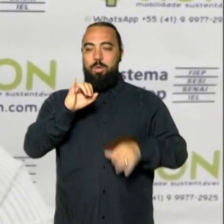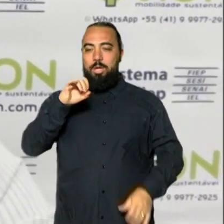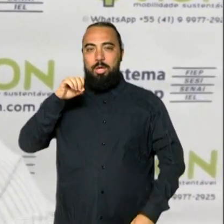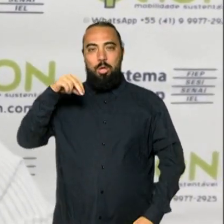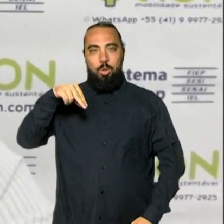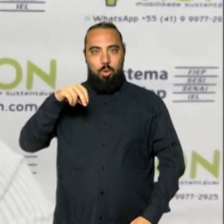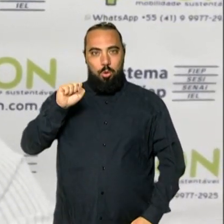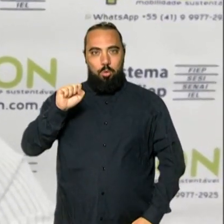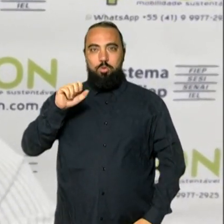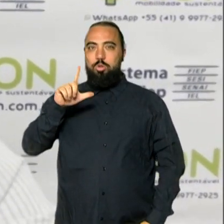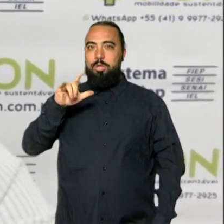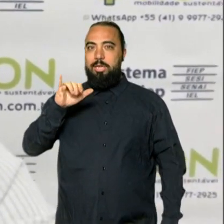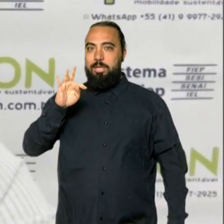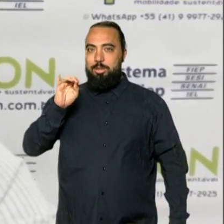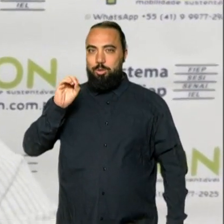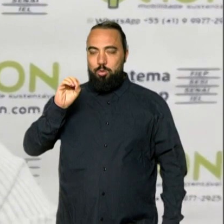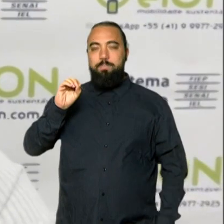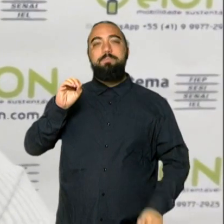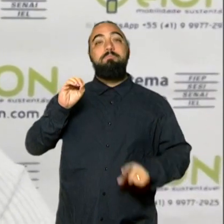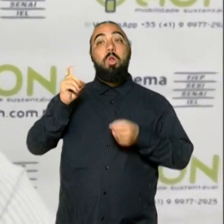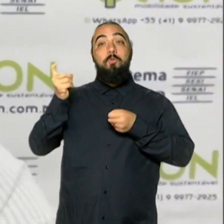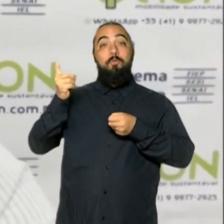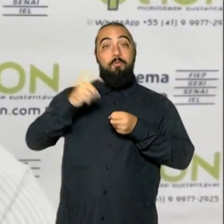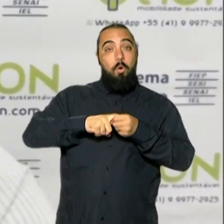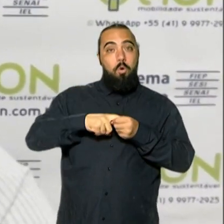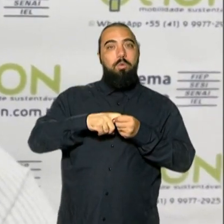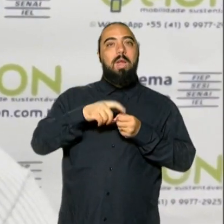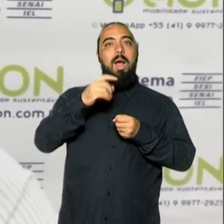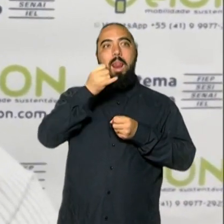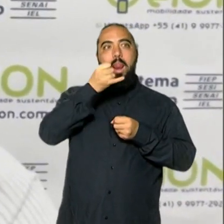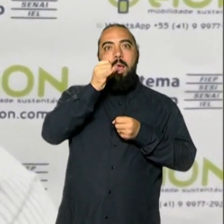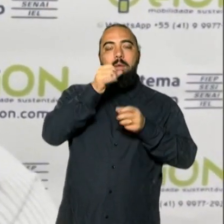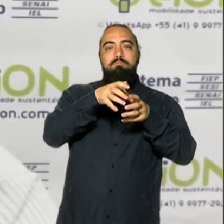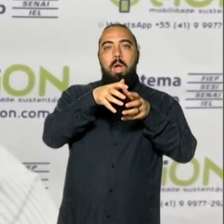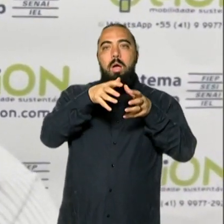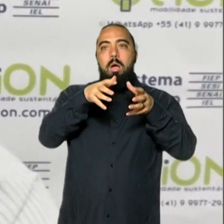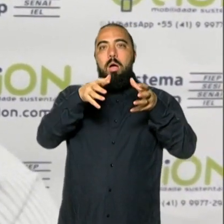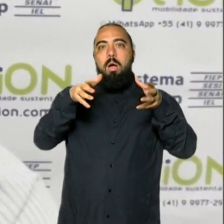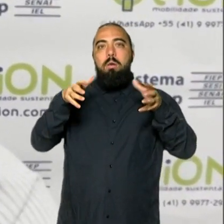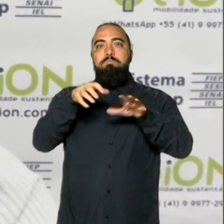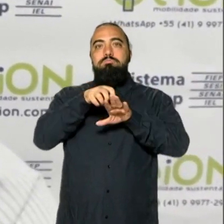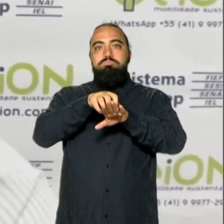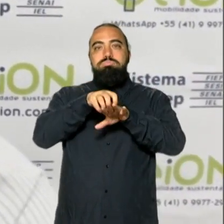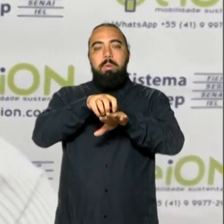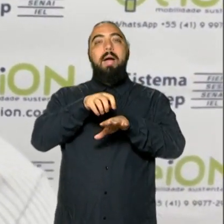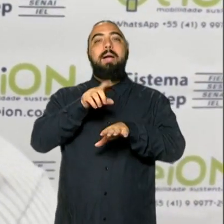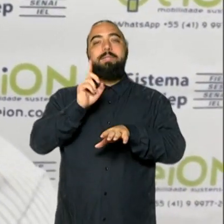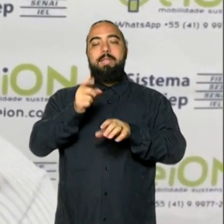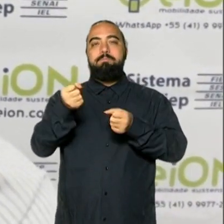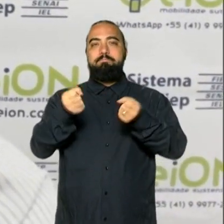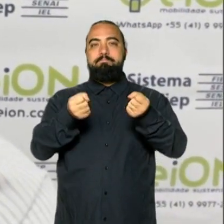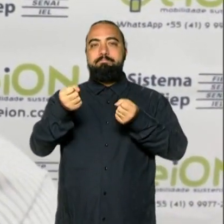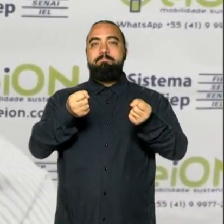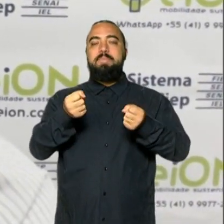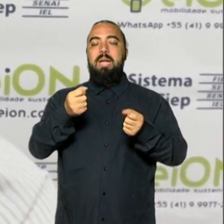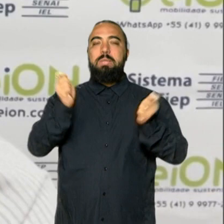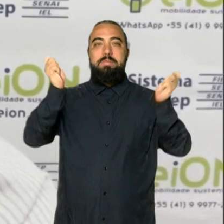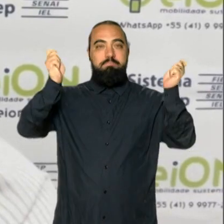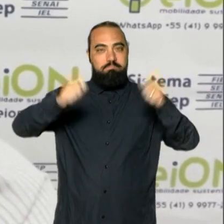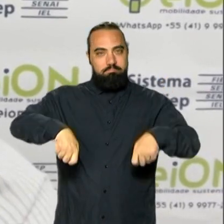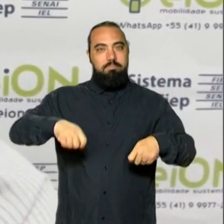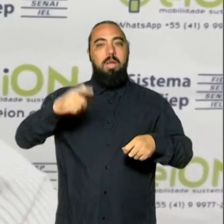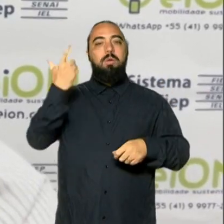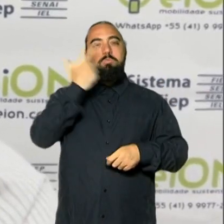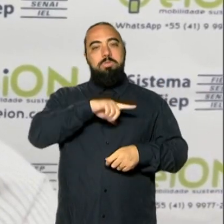né, essa retomada da eletrificação veicular está sendo possível, e isso cumpre um